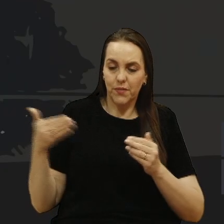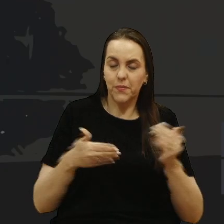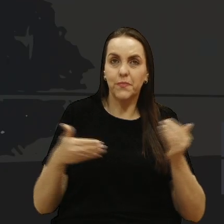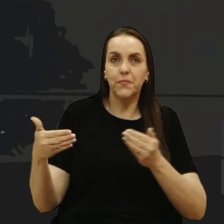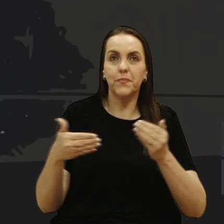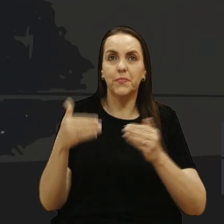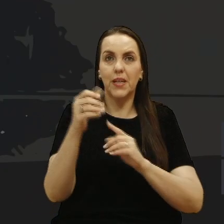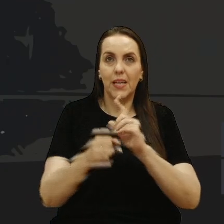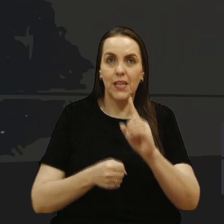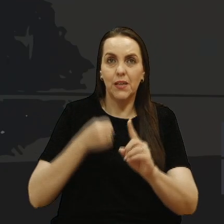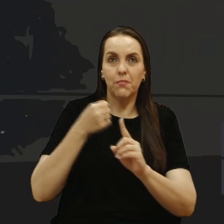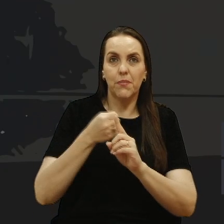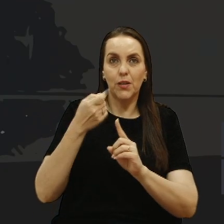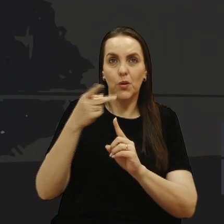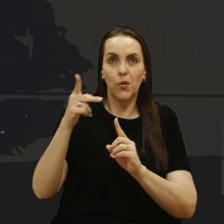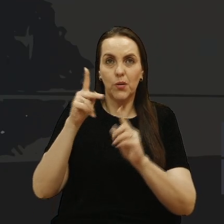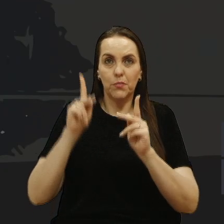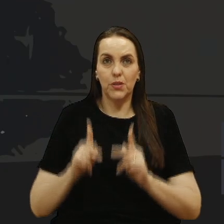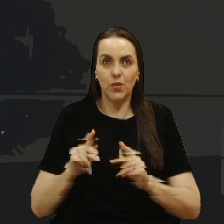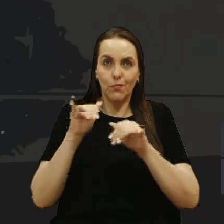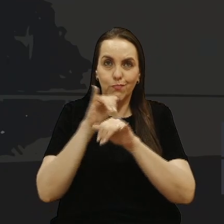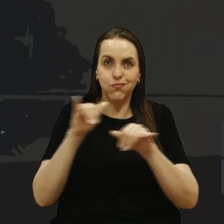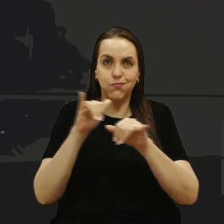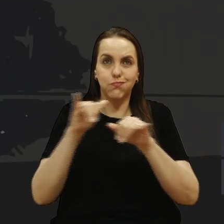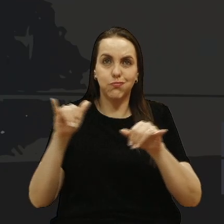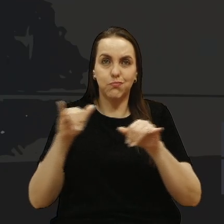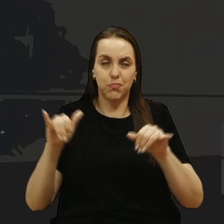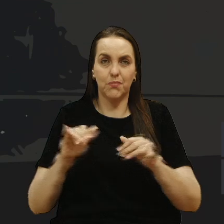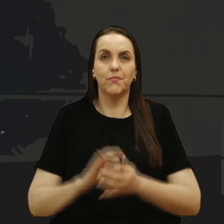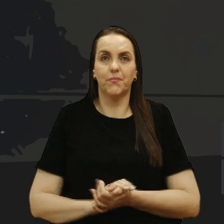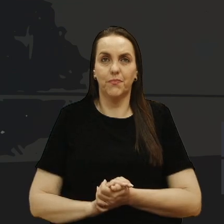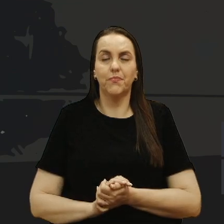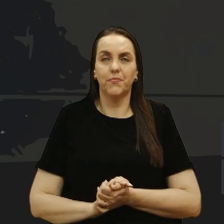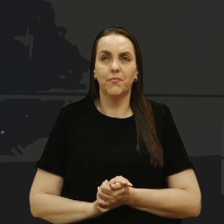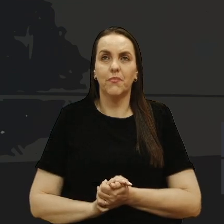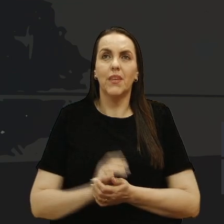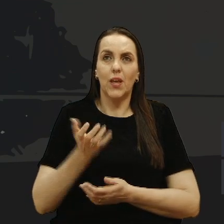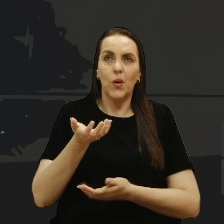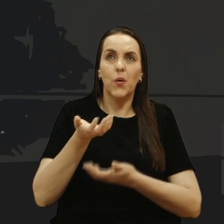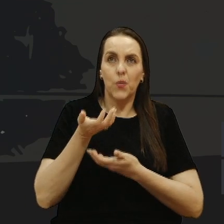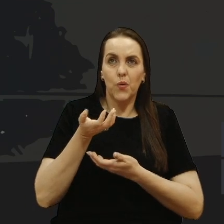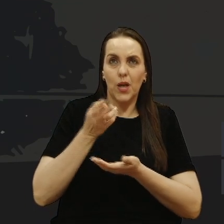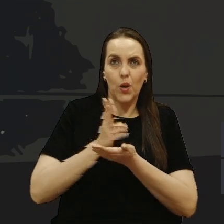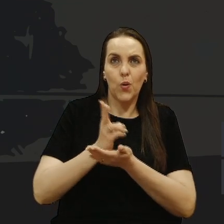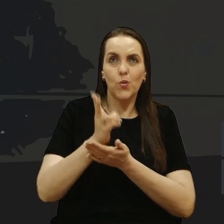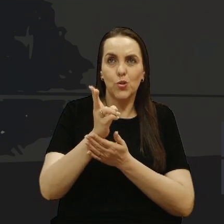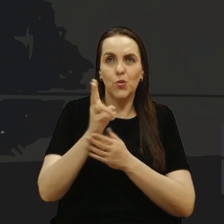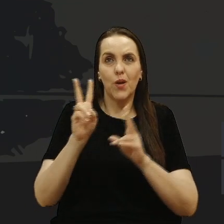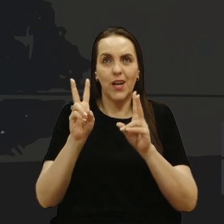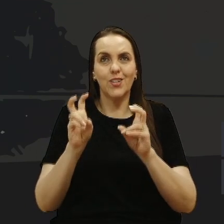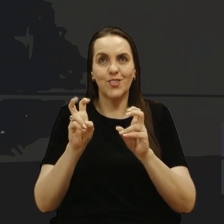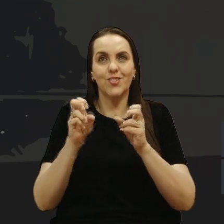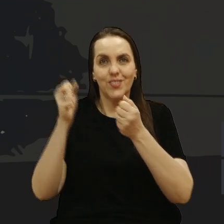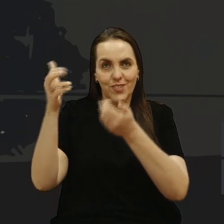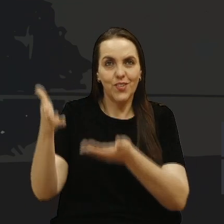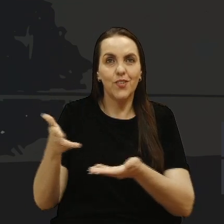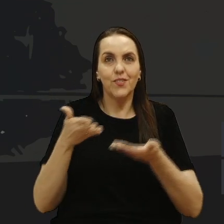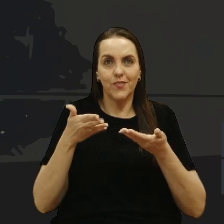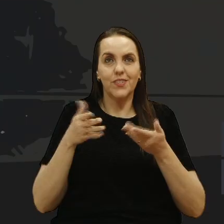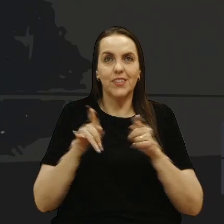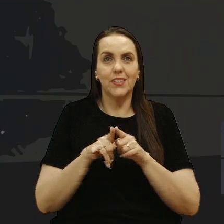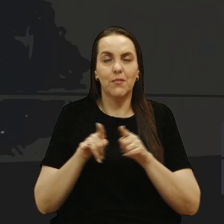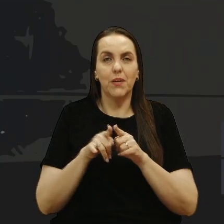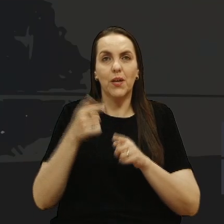pessoas seguindo com as informações. Antes de passar a parte, eu quero só seguir nesse assunto para fazer um outro convite. Nós